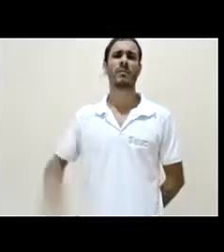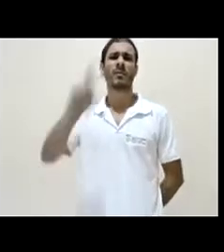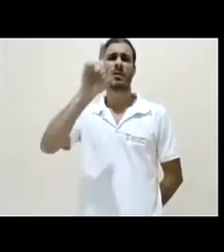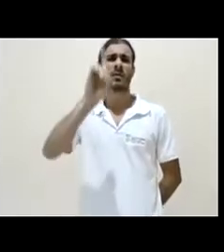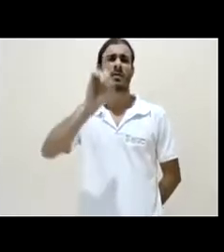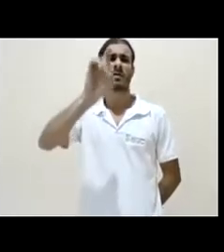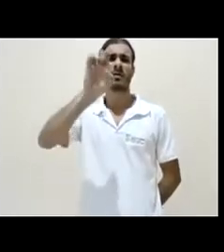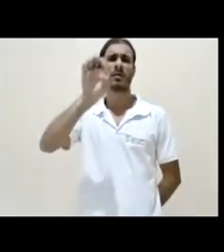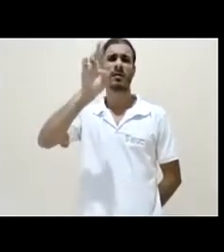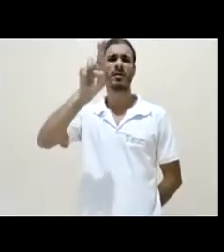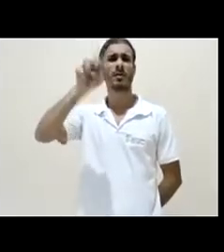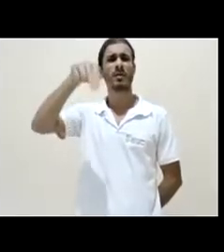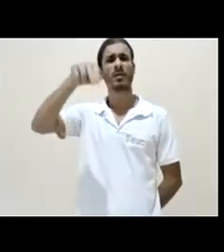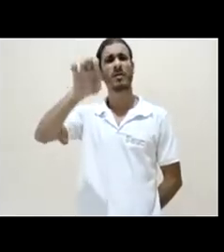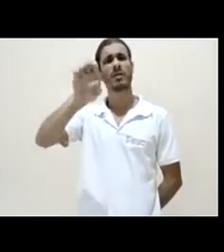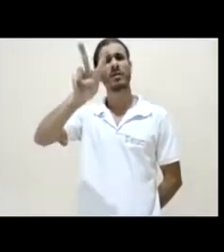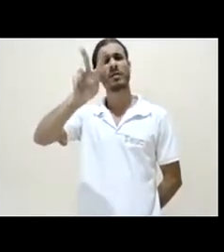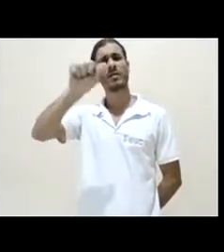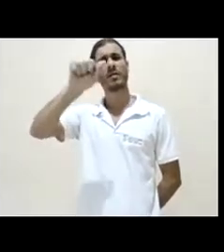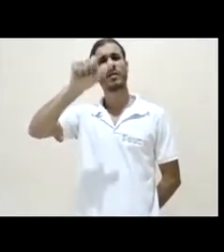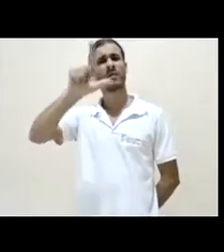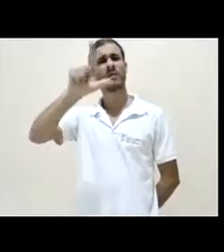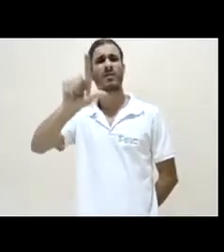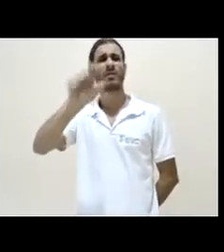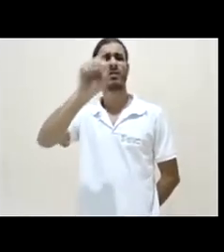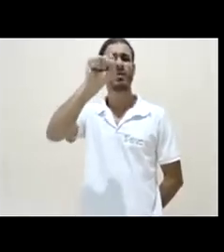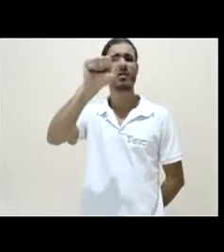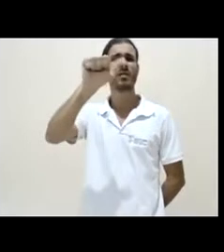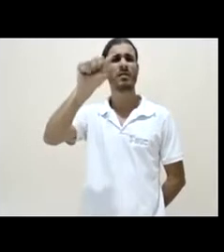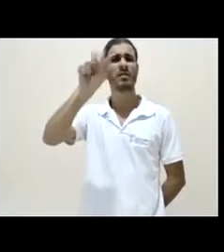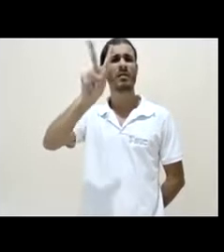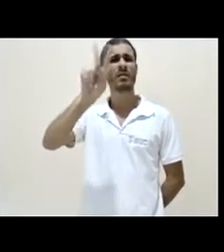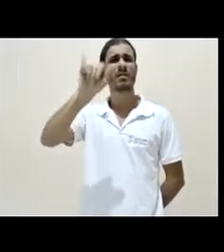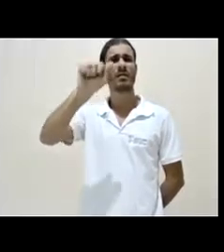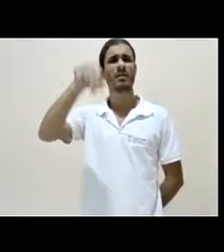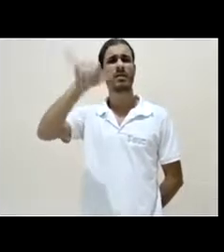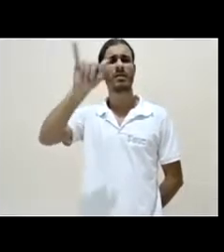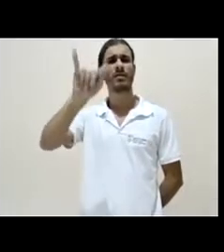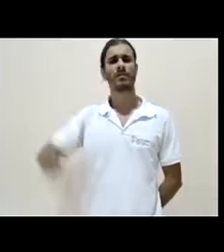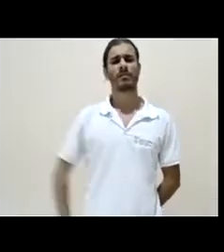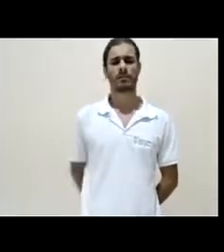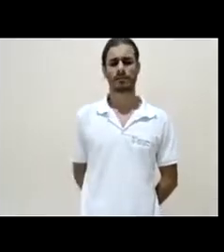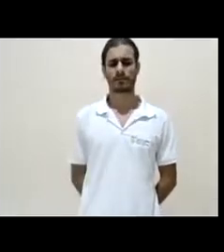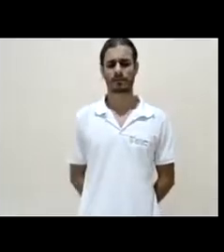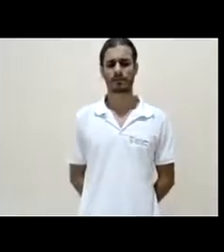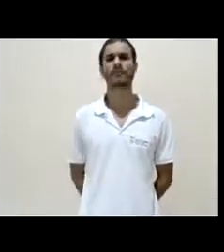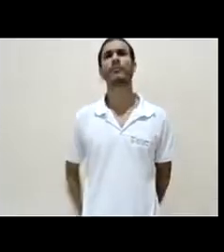Saviani, que a gente vai trazer ele ali nessa questão que ele faz essa discussão aí, né, das